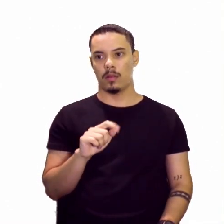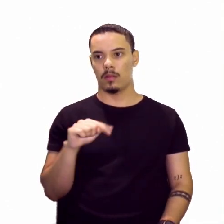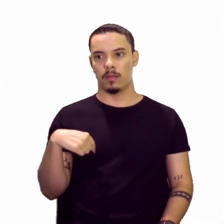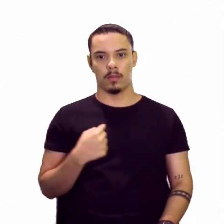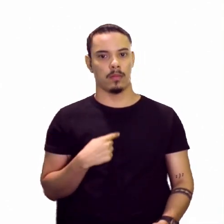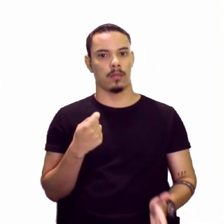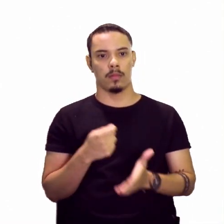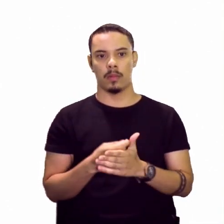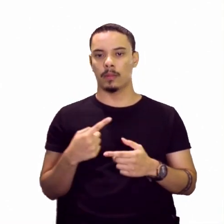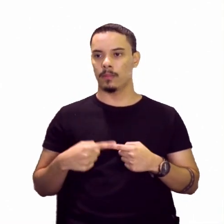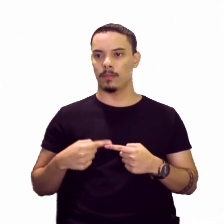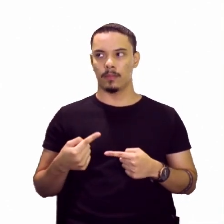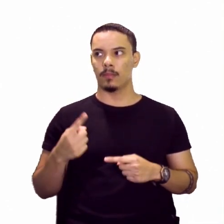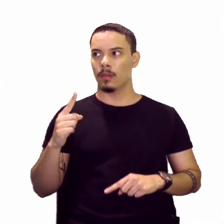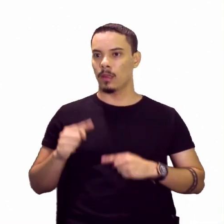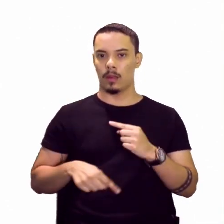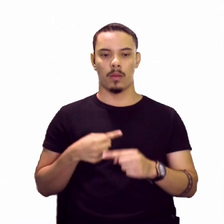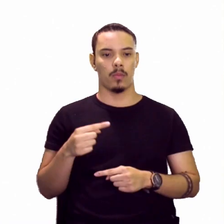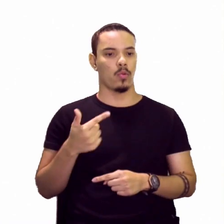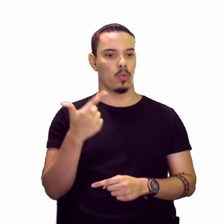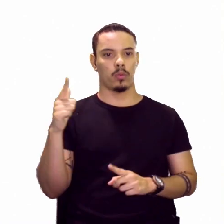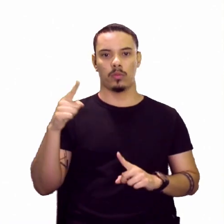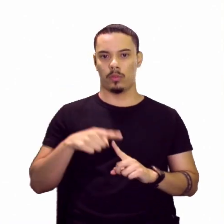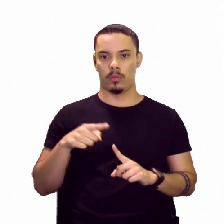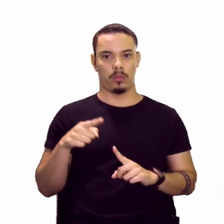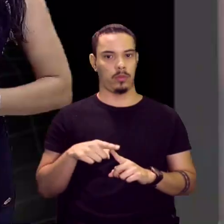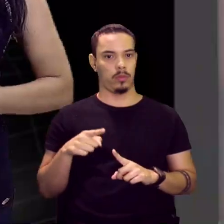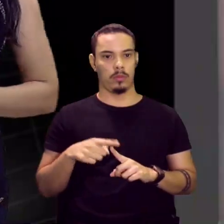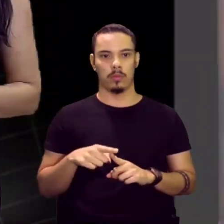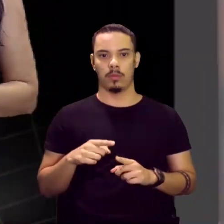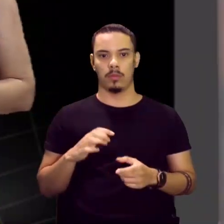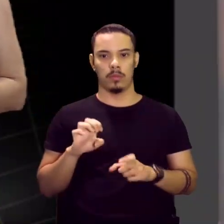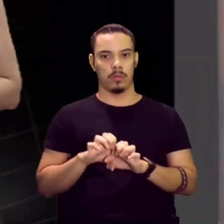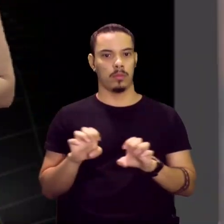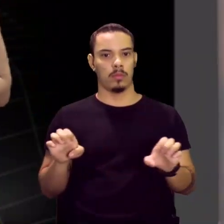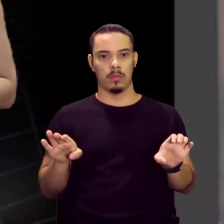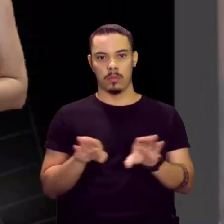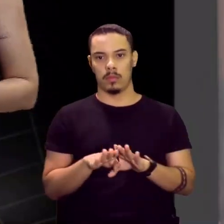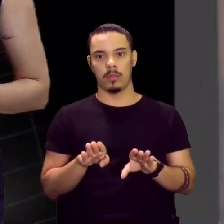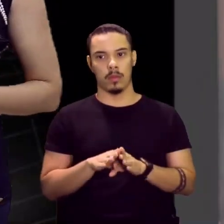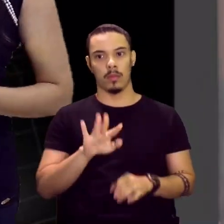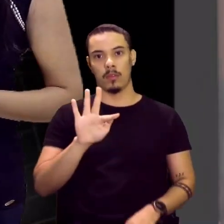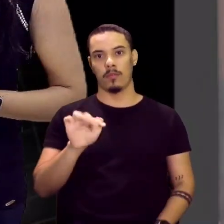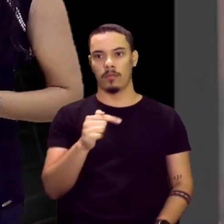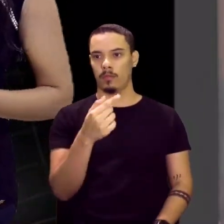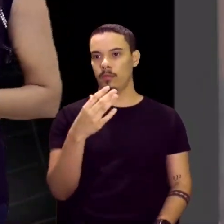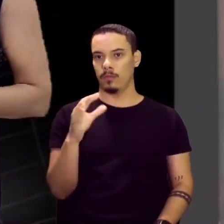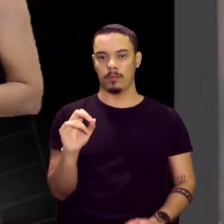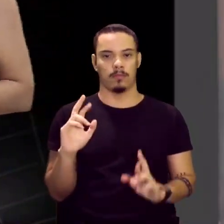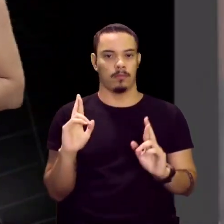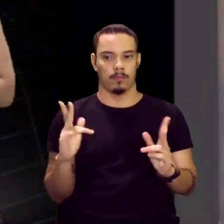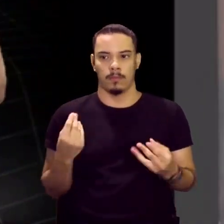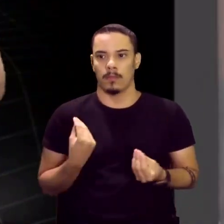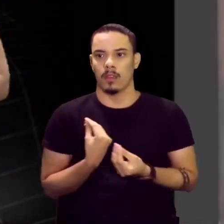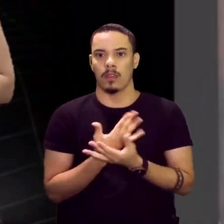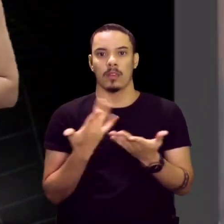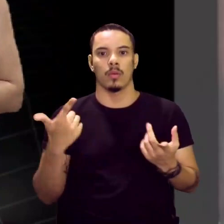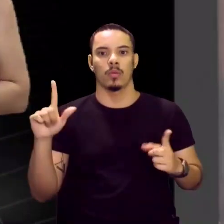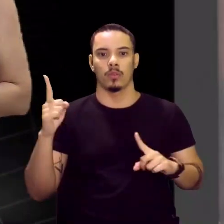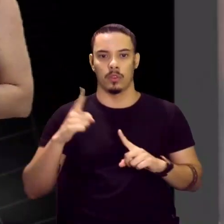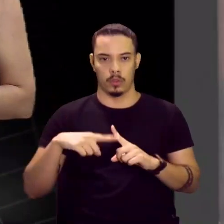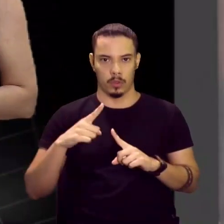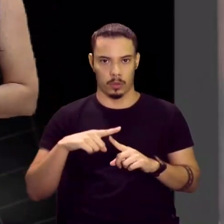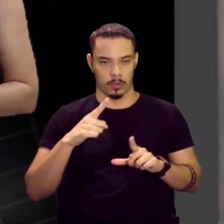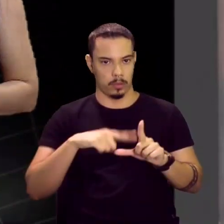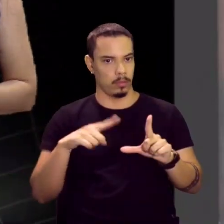posições depois vai ser um outro tipo. A equação de segundo grau, uma função de segundo grau, te dá um outro tipo, né, de gráfico.